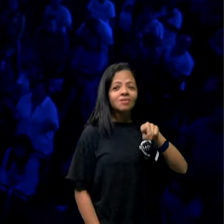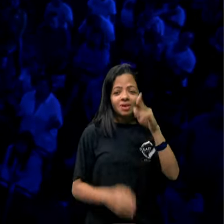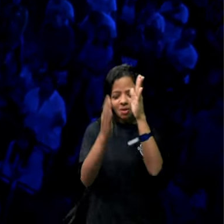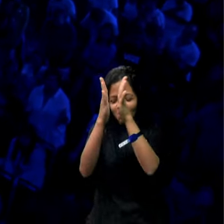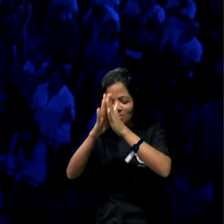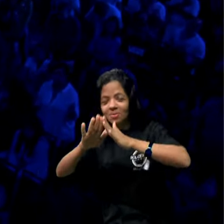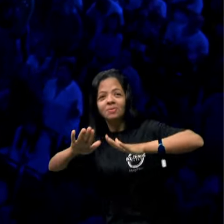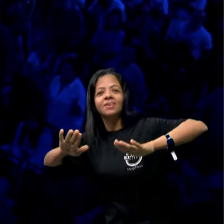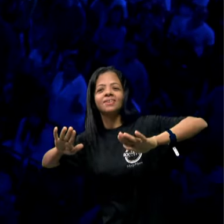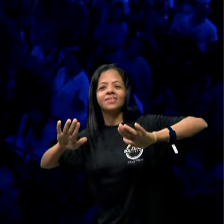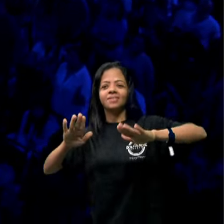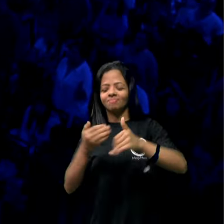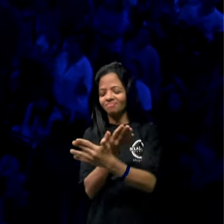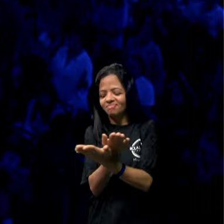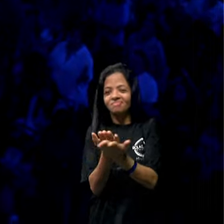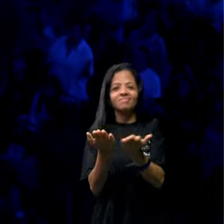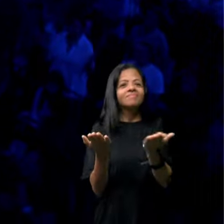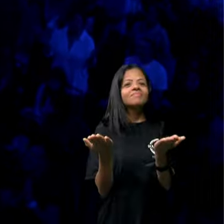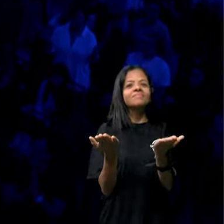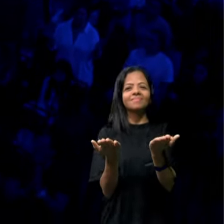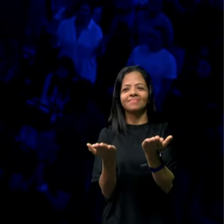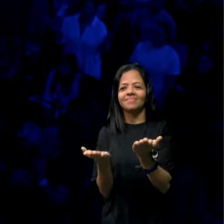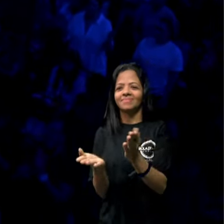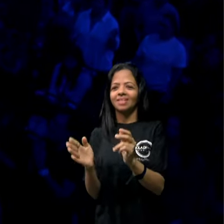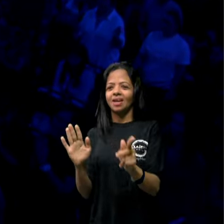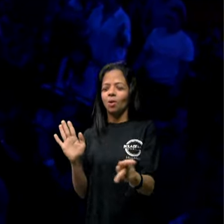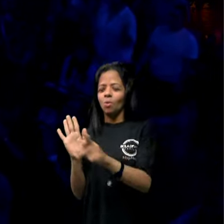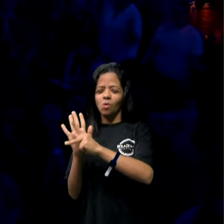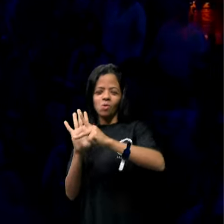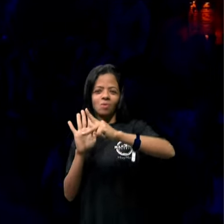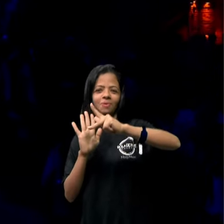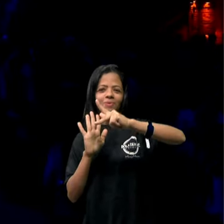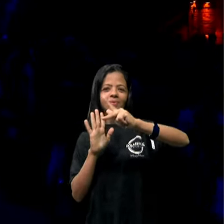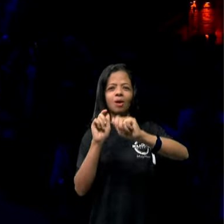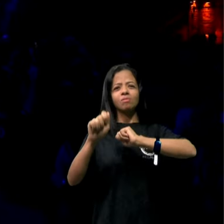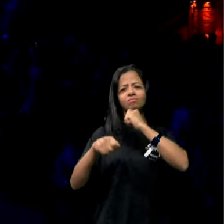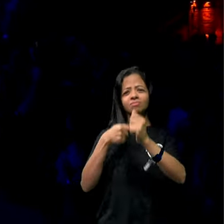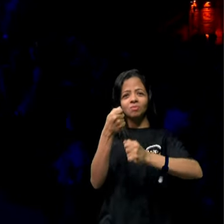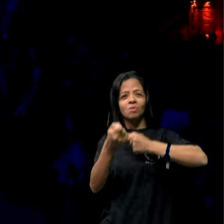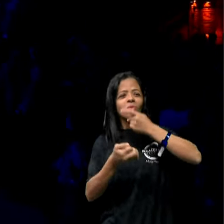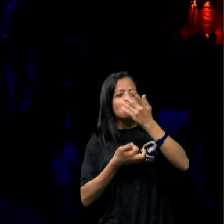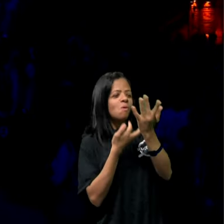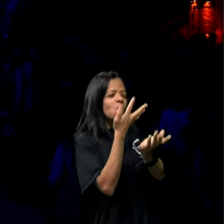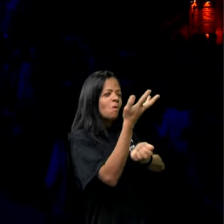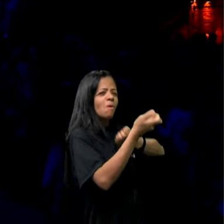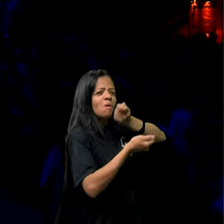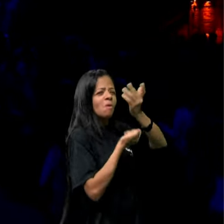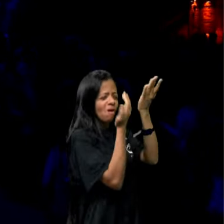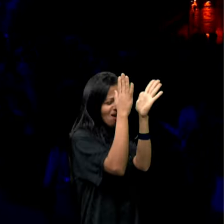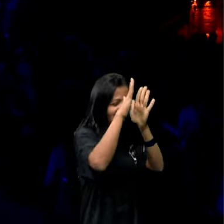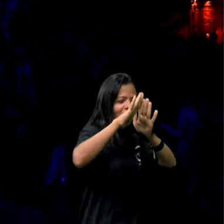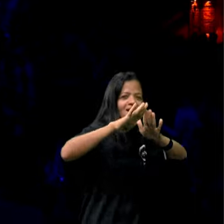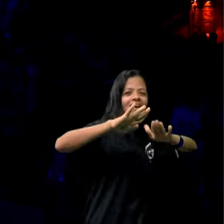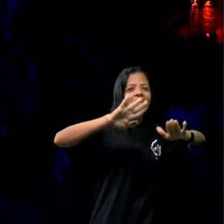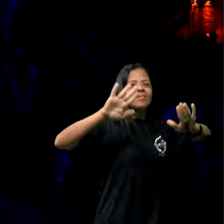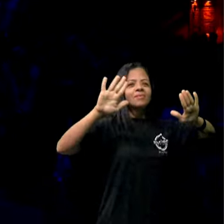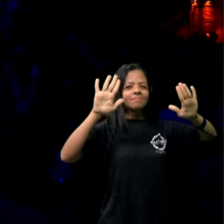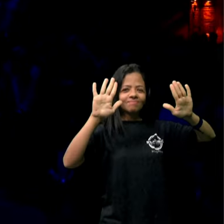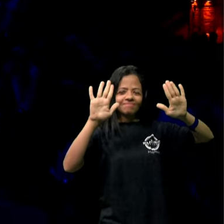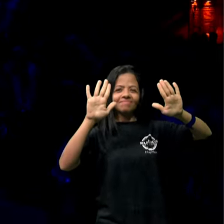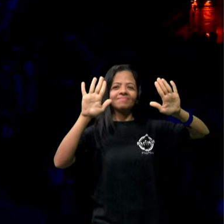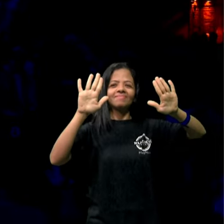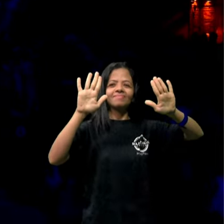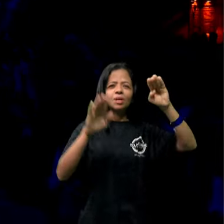com as suas próprias palavras. Deixa fluir do seu interior uma adoração. Se você não sabe o que